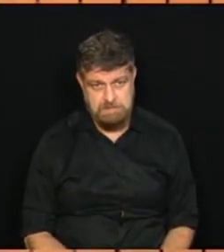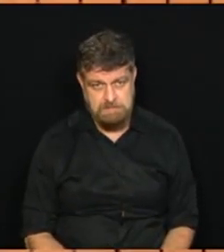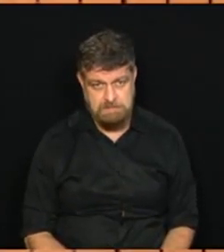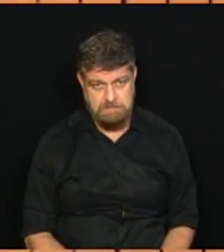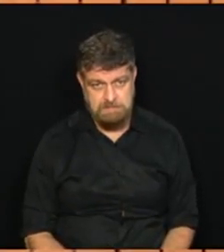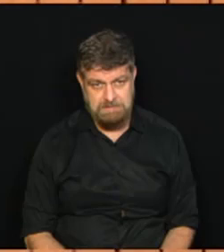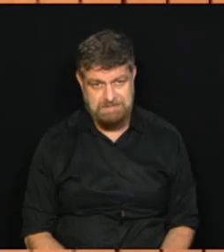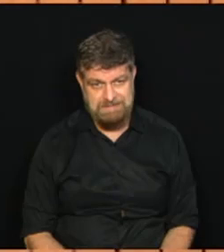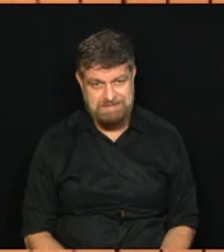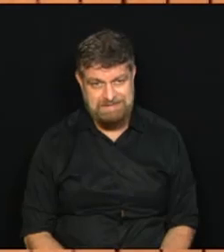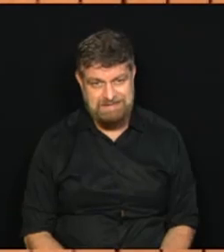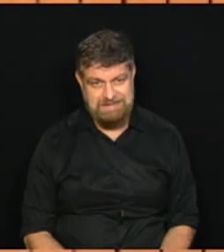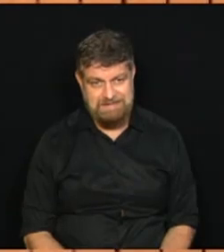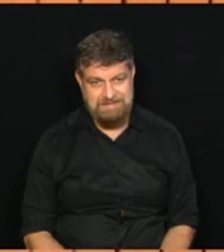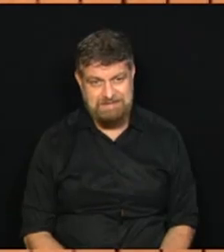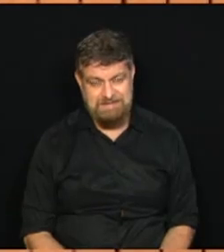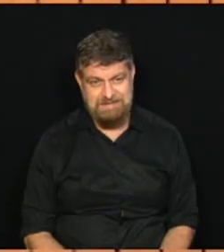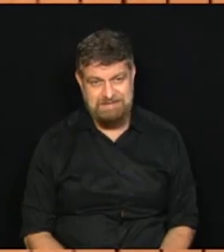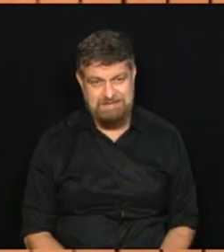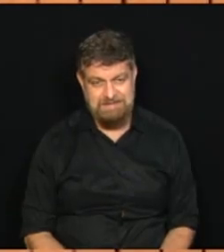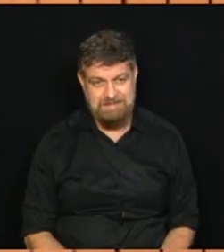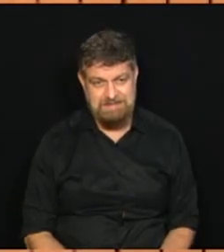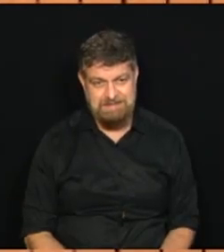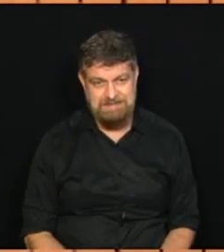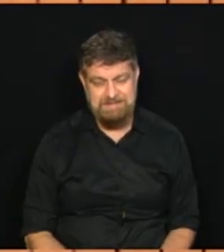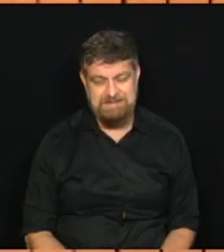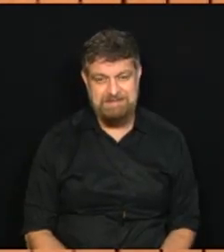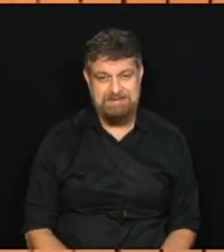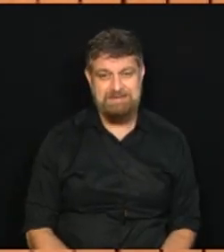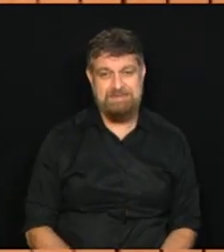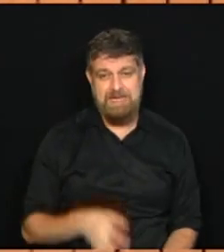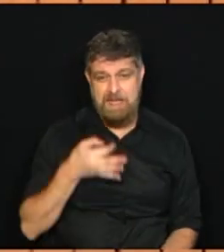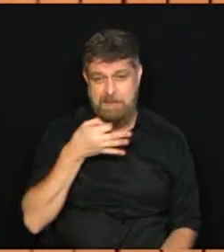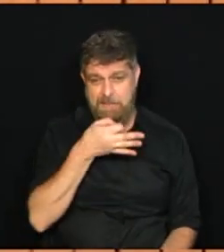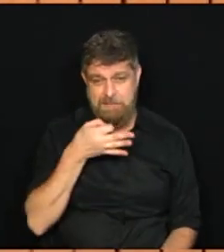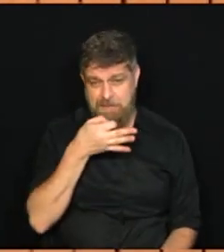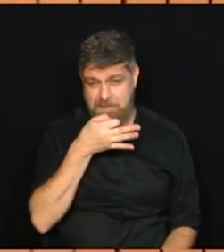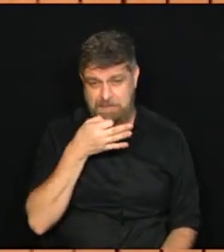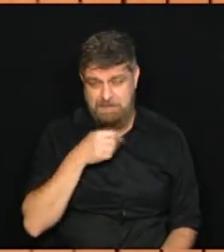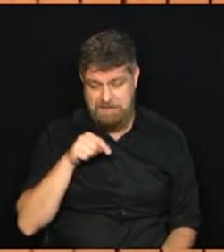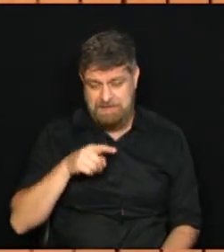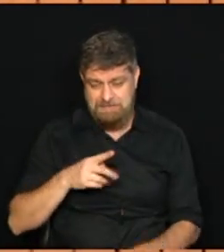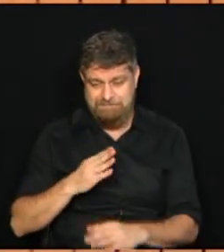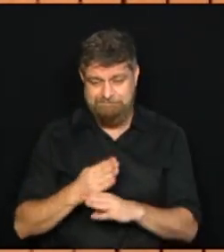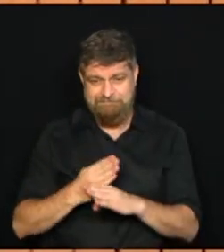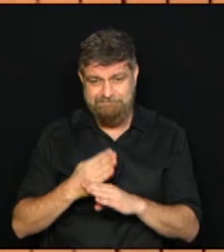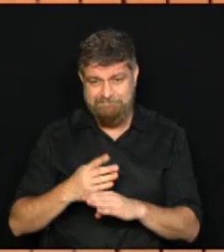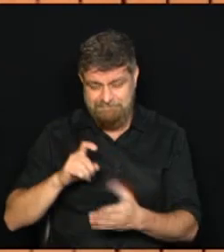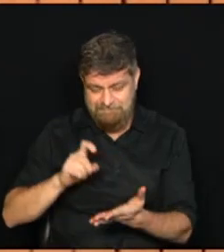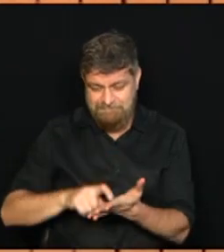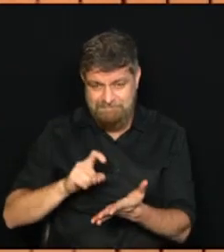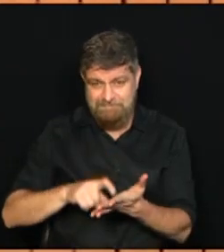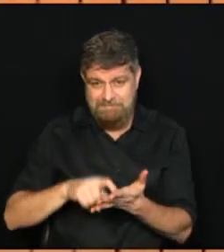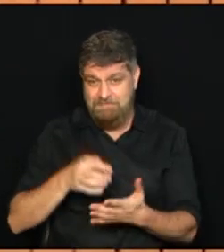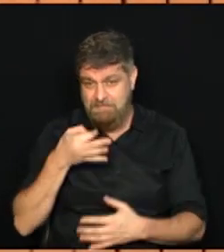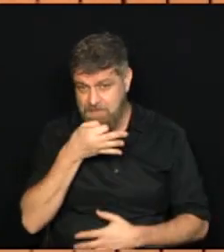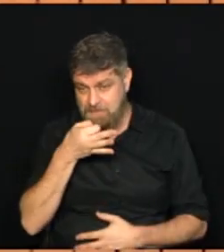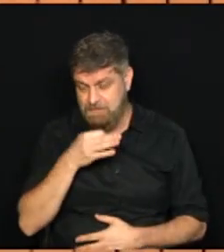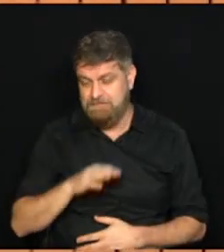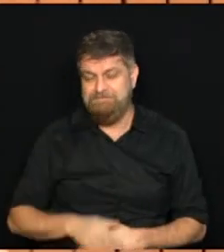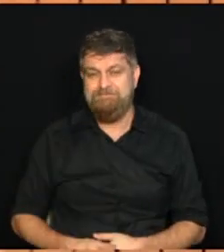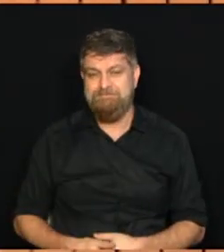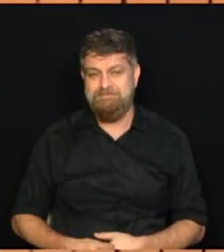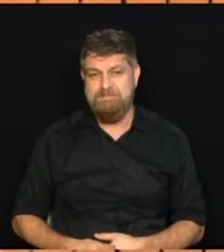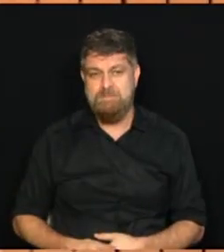Presidente. Ativar o áudio aqui, o presidente. Muito obrigado